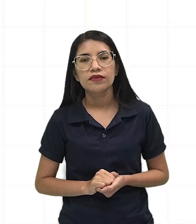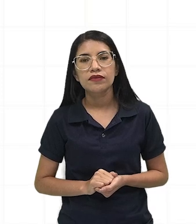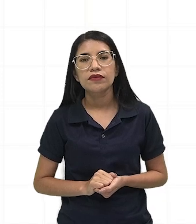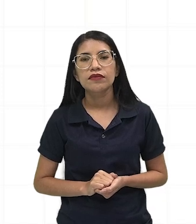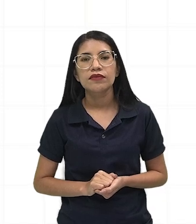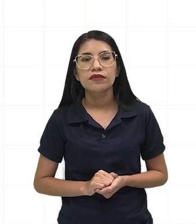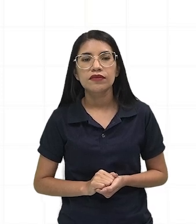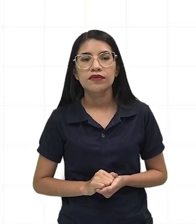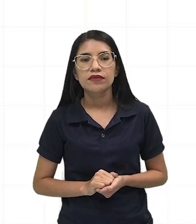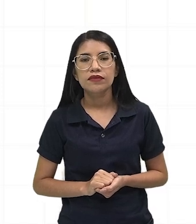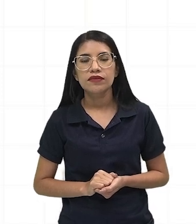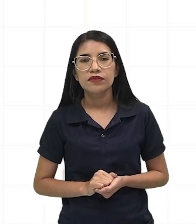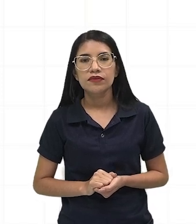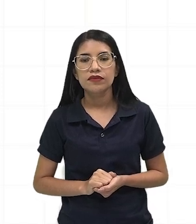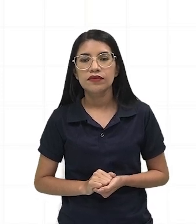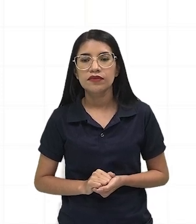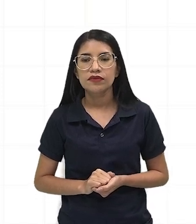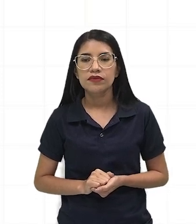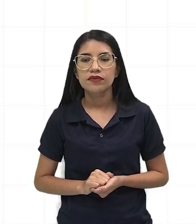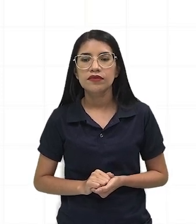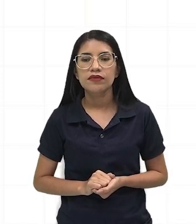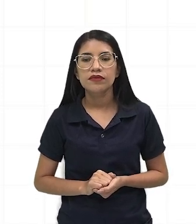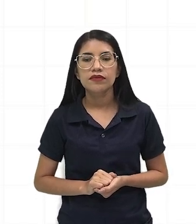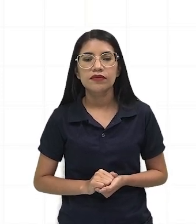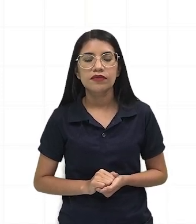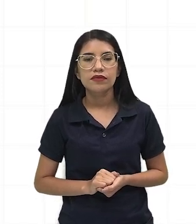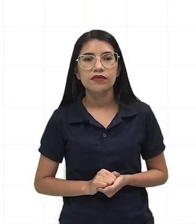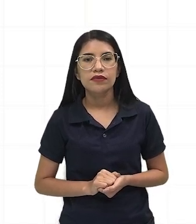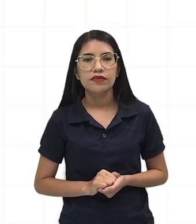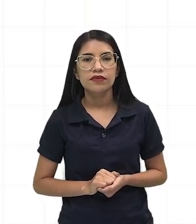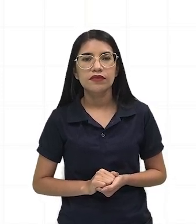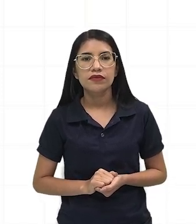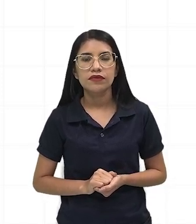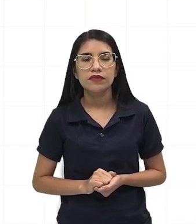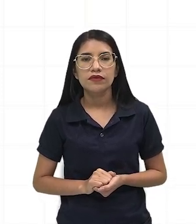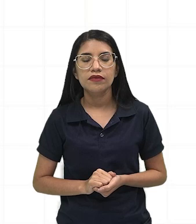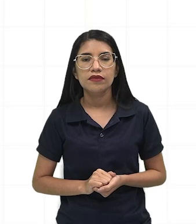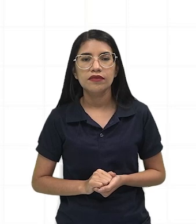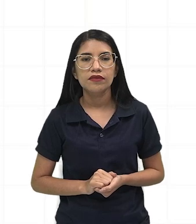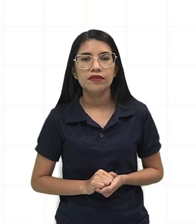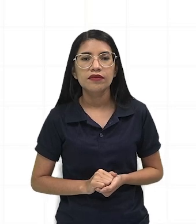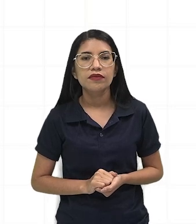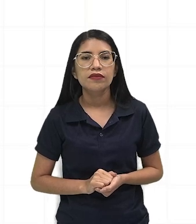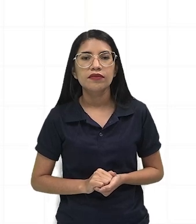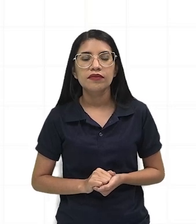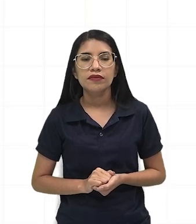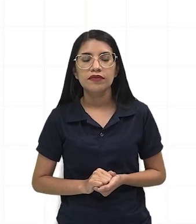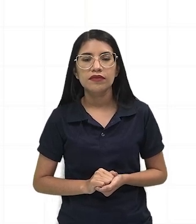9,2 mais, vou botar aqui embaixo, olha, porque ali um espaço, mais